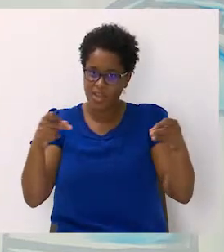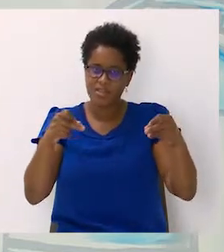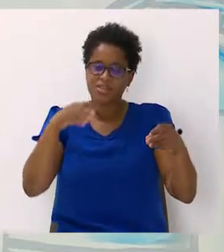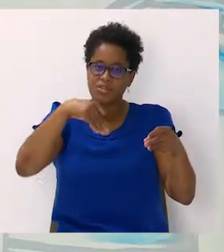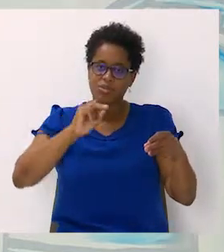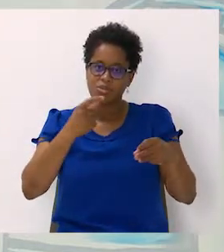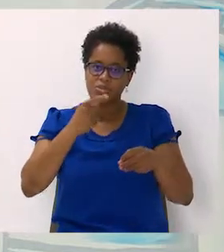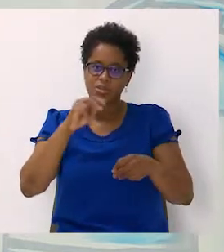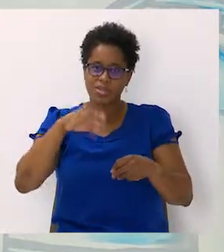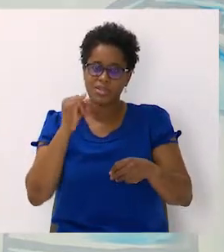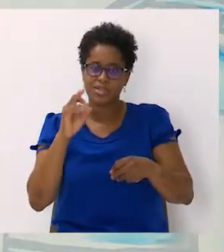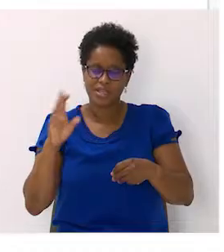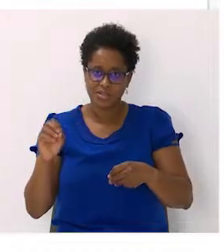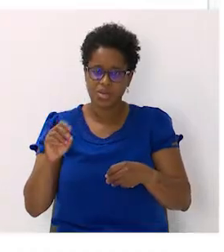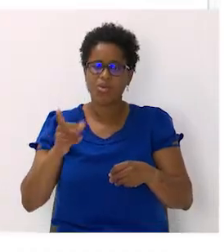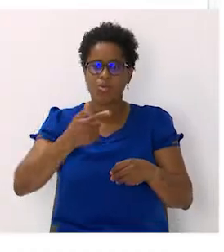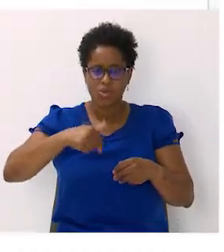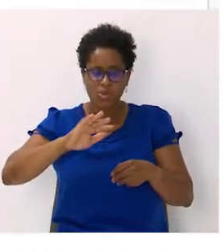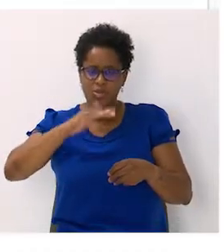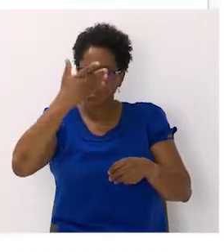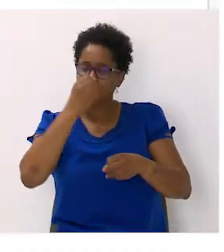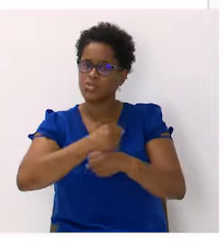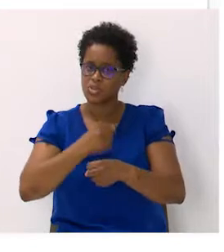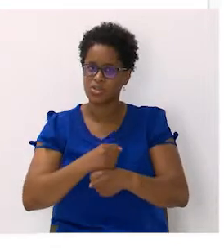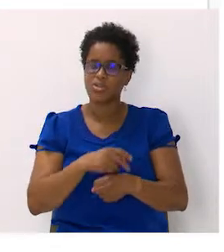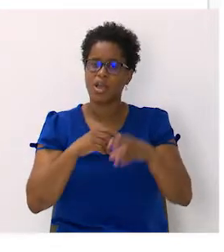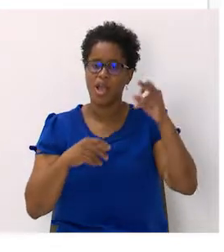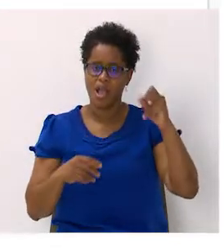definição de potenciação. O nosso primeiro exercício.